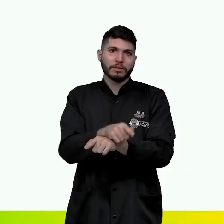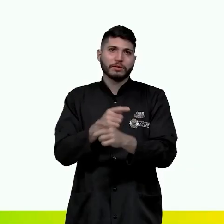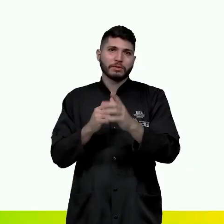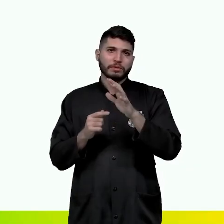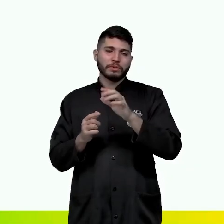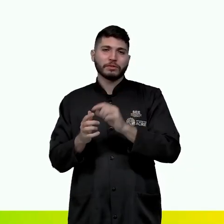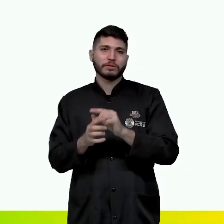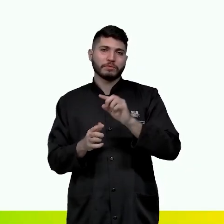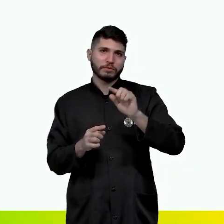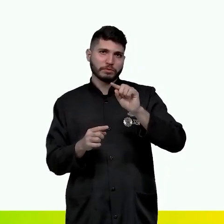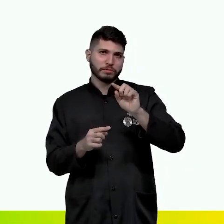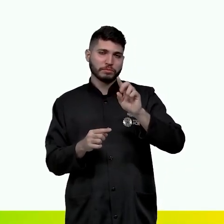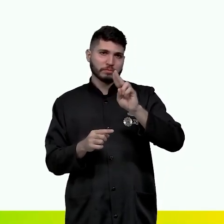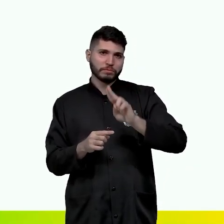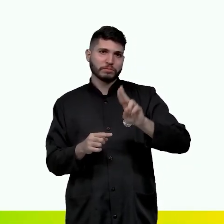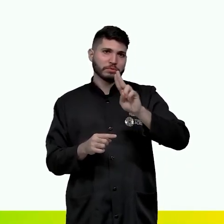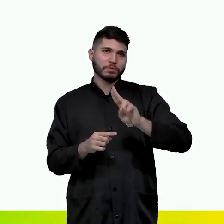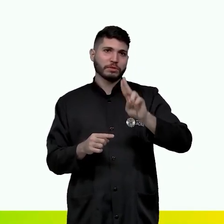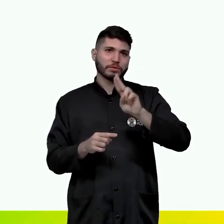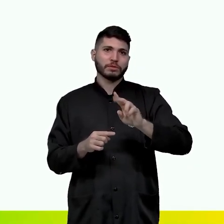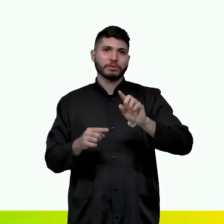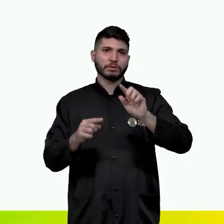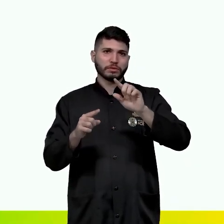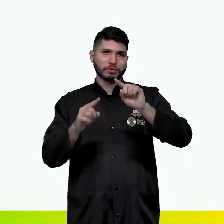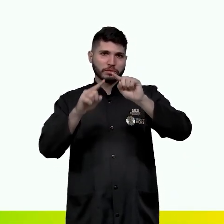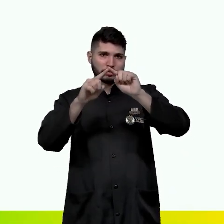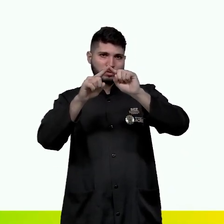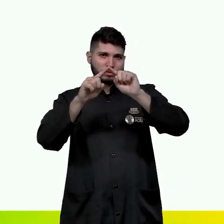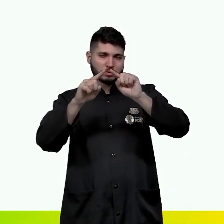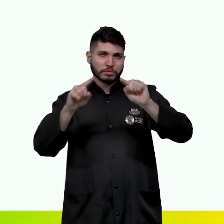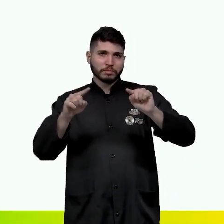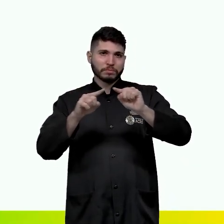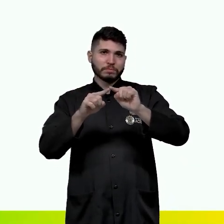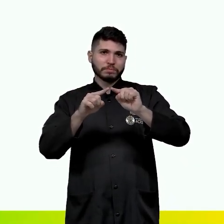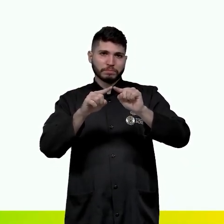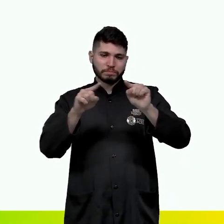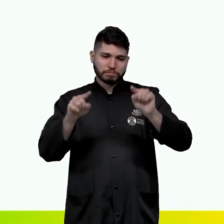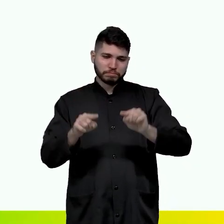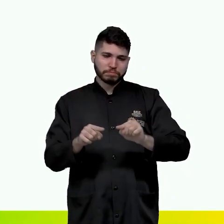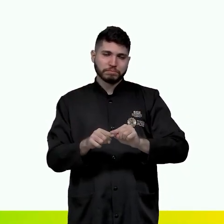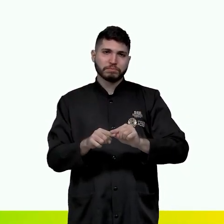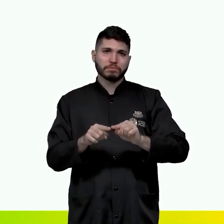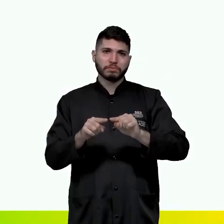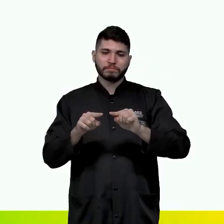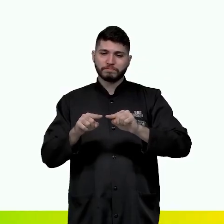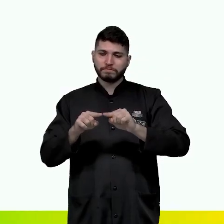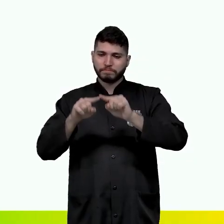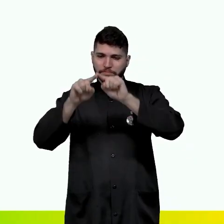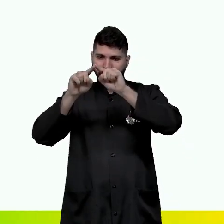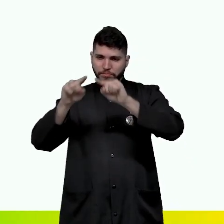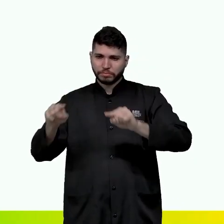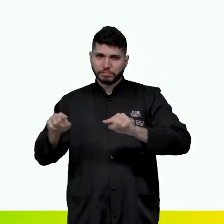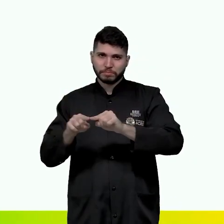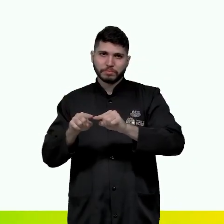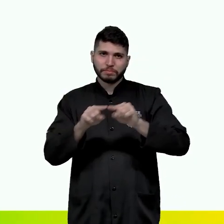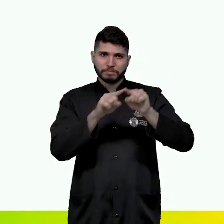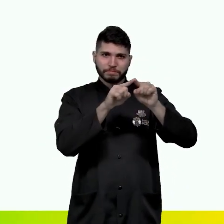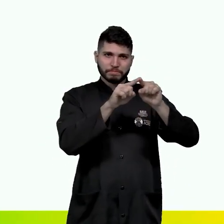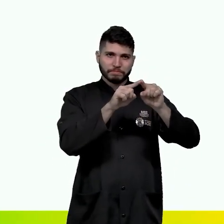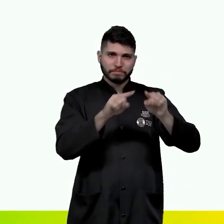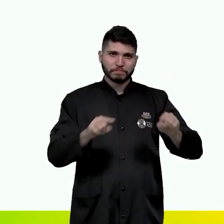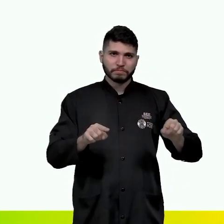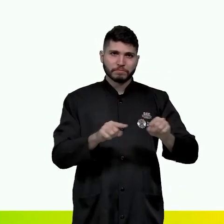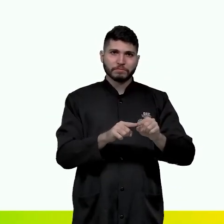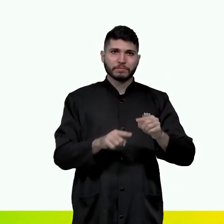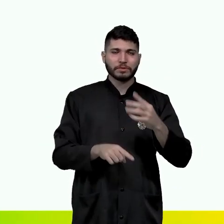área de um triângulo equilátero. Neste caso, eu vou colocar aqui por E, para dizer equilátero, a área,